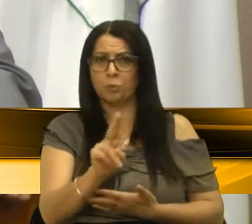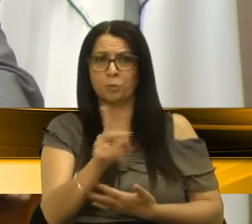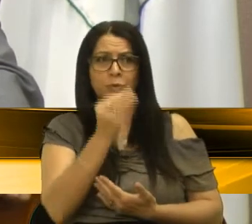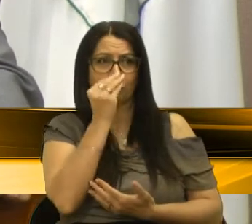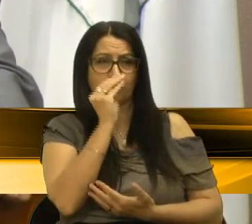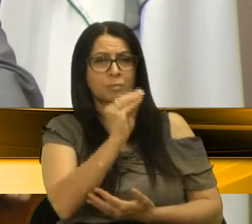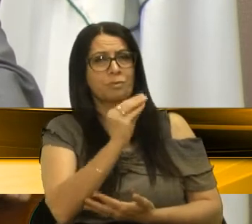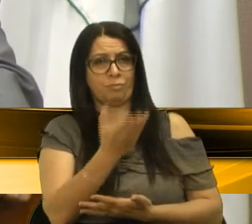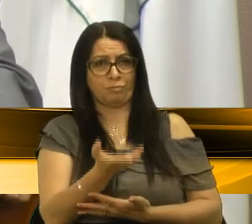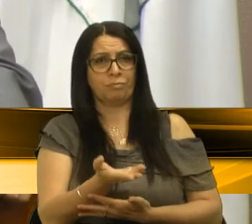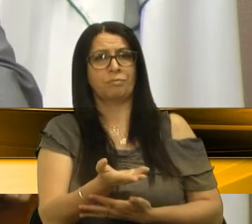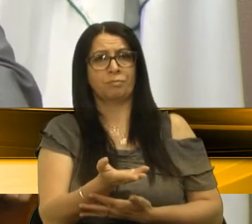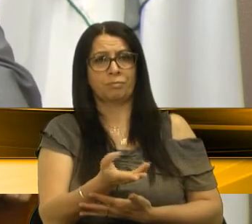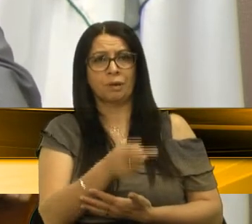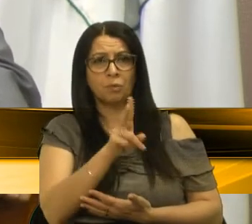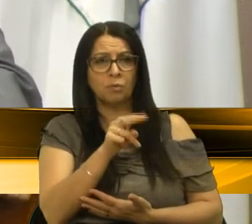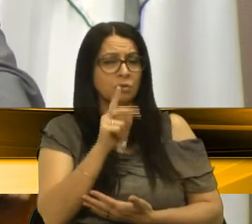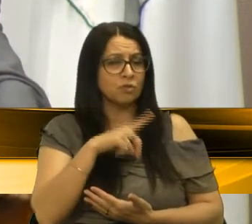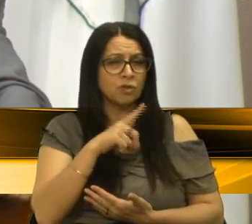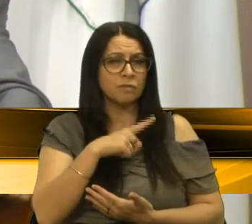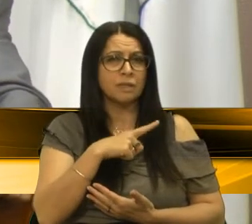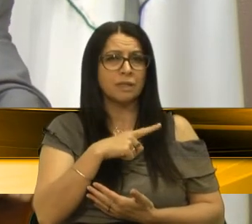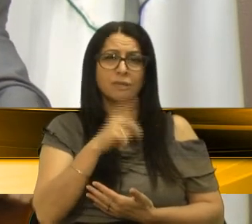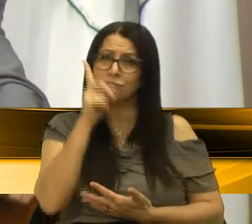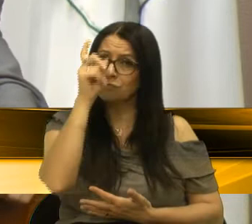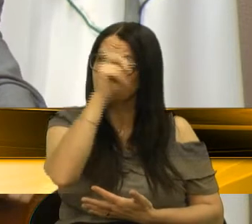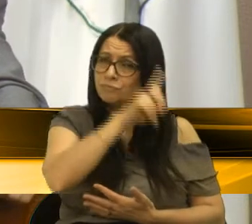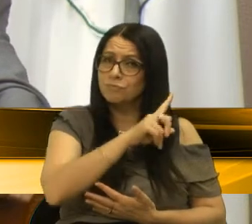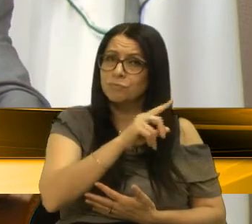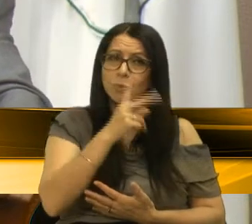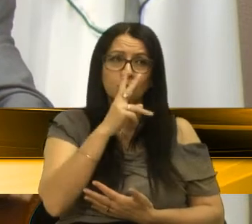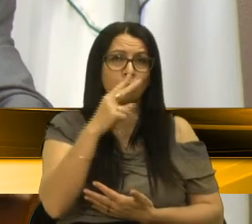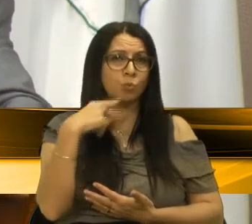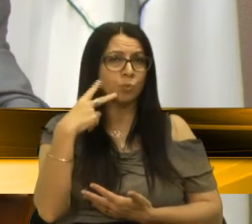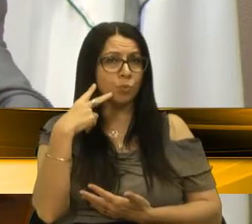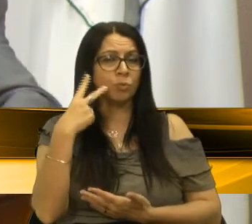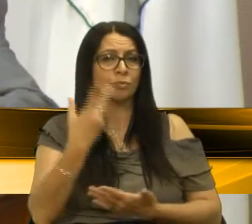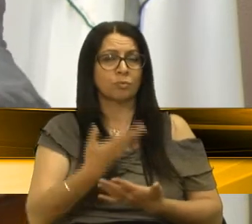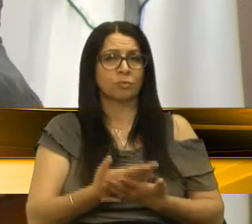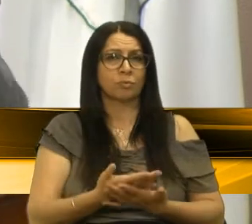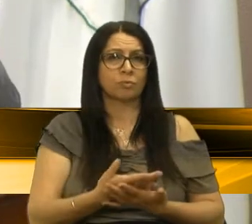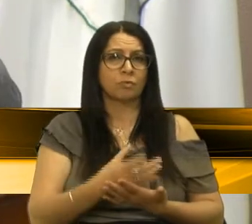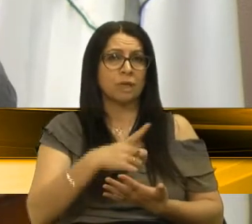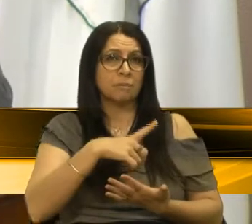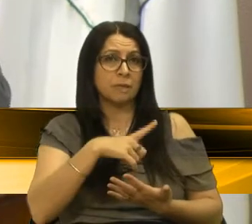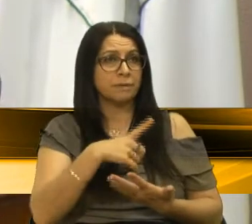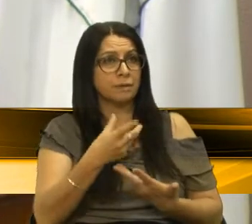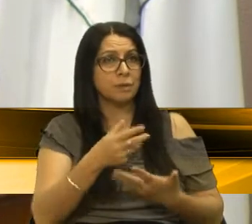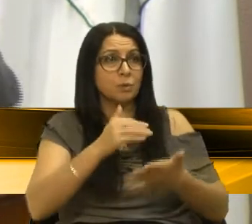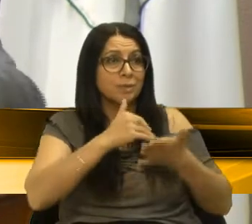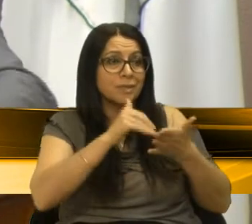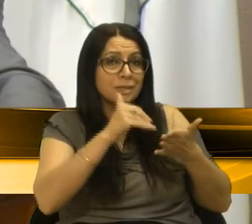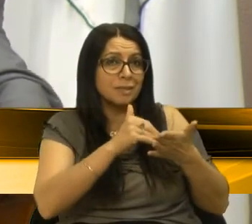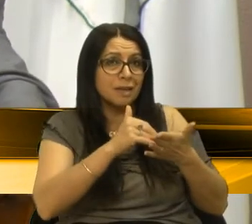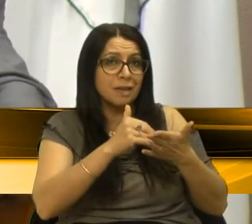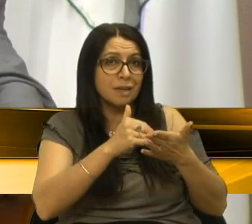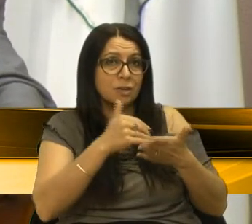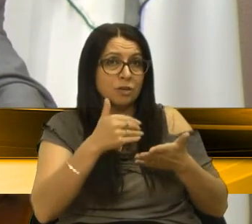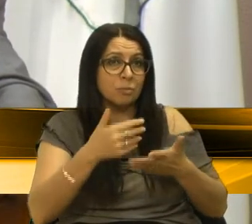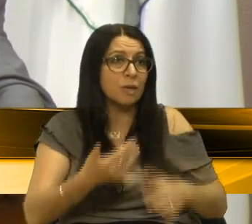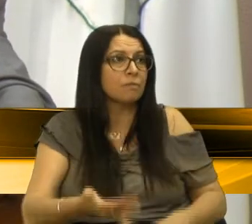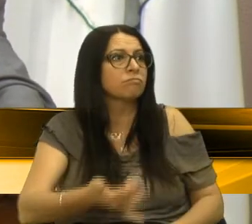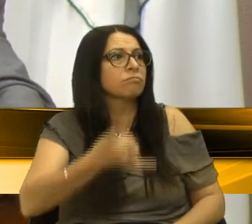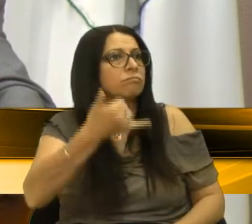desprezo. Nunca tivemos tanta dificuldade como vereador para ter um secretário que atendesse o telefone